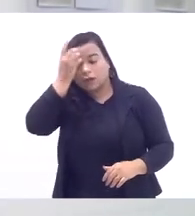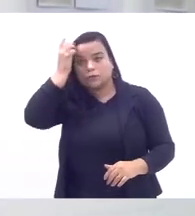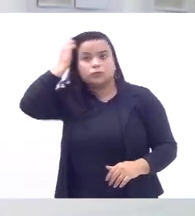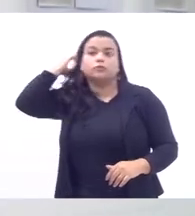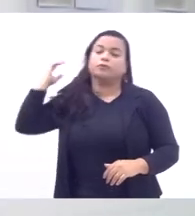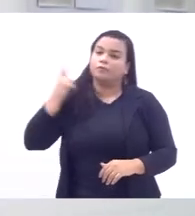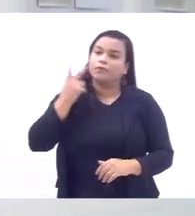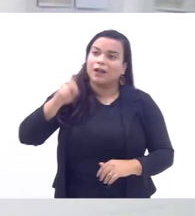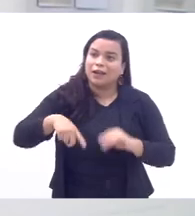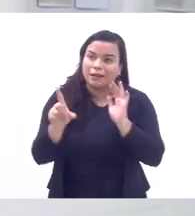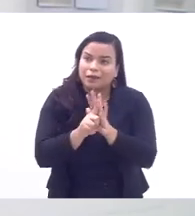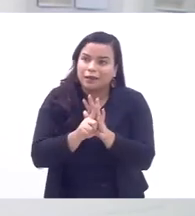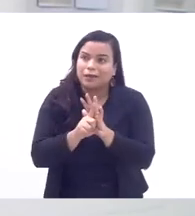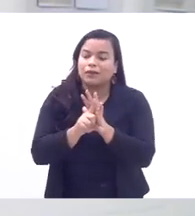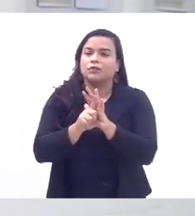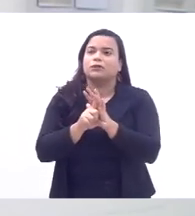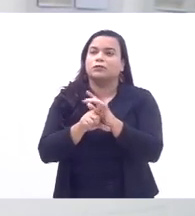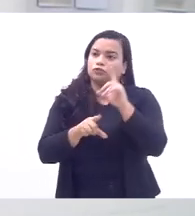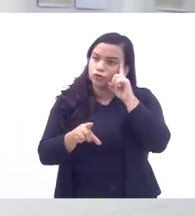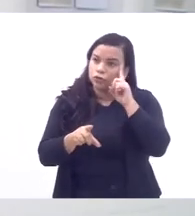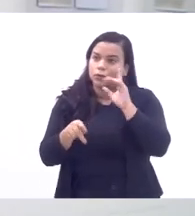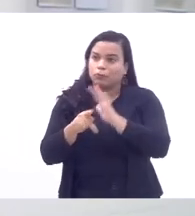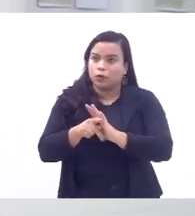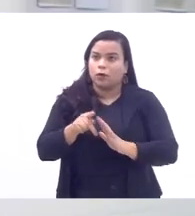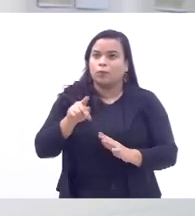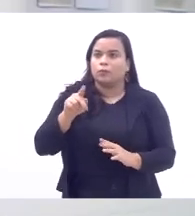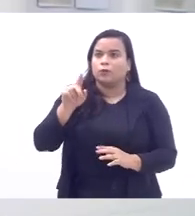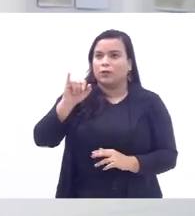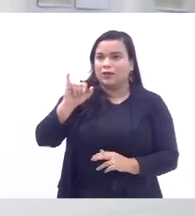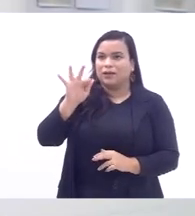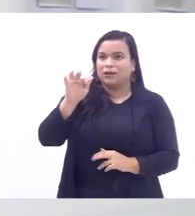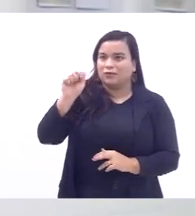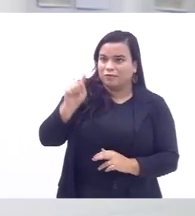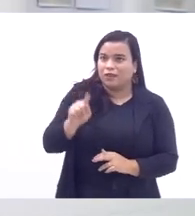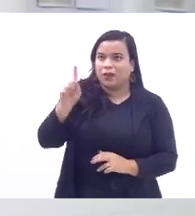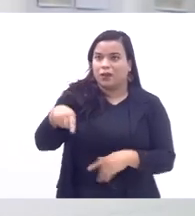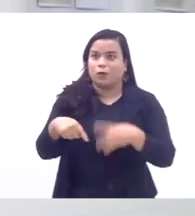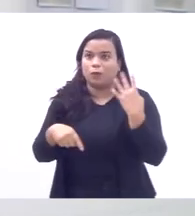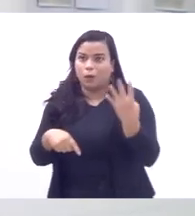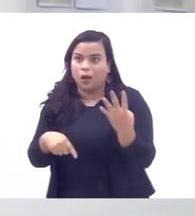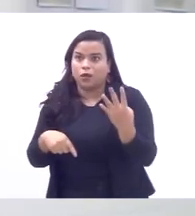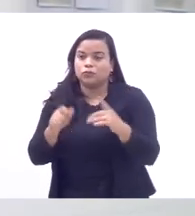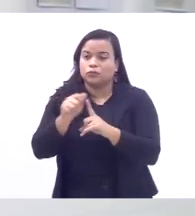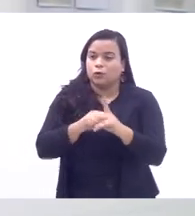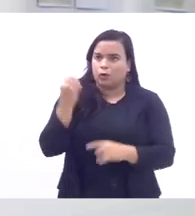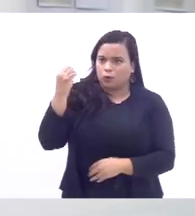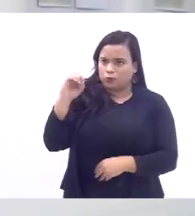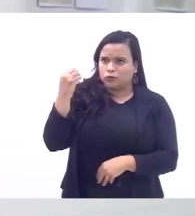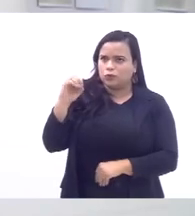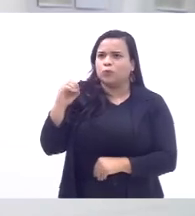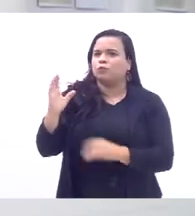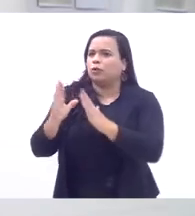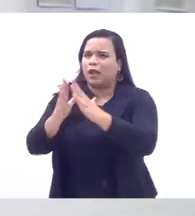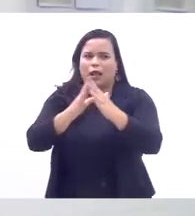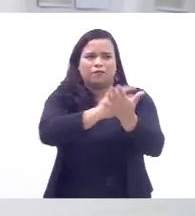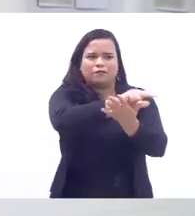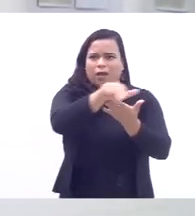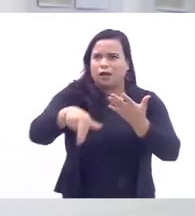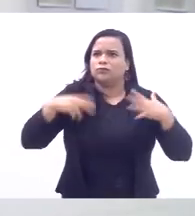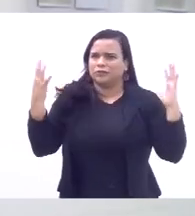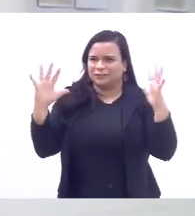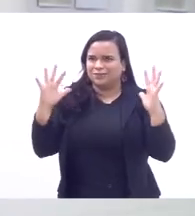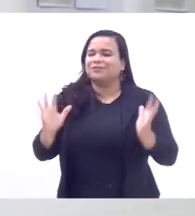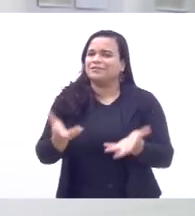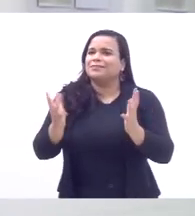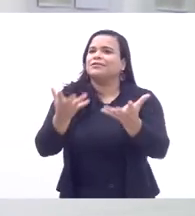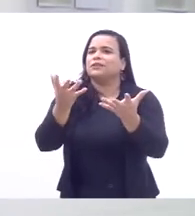lei. O dia de Ifá, dia 4 de outubro, que as casas comemoram e celebram no Brasil, a gente, o